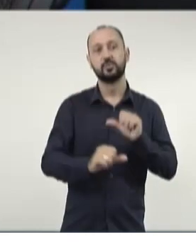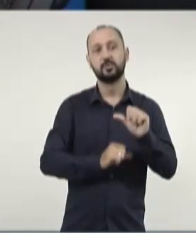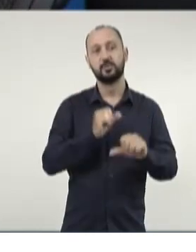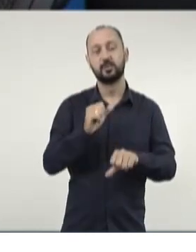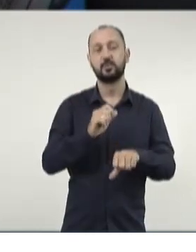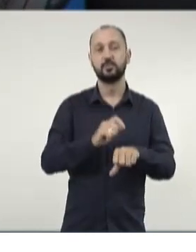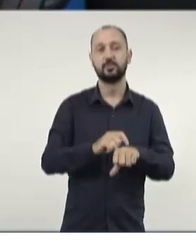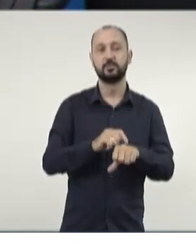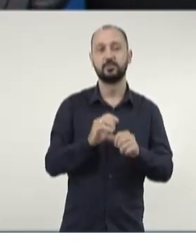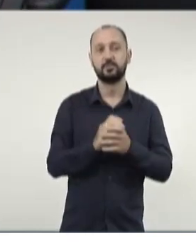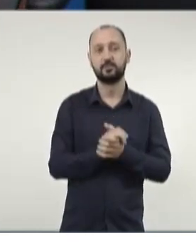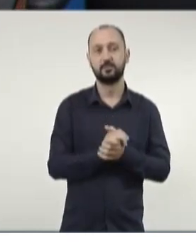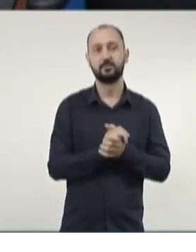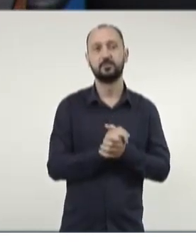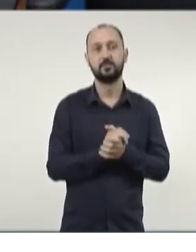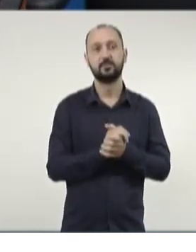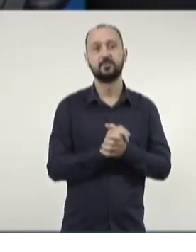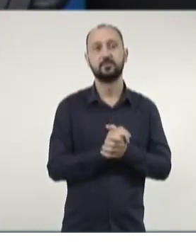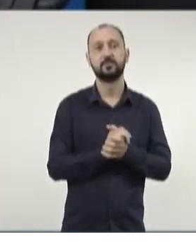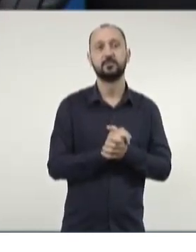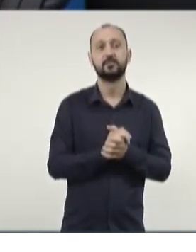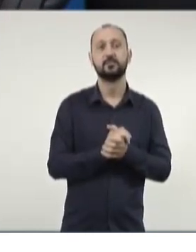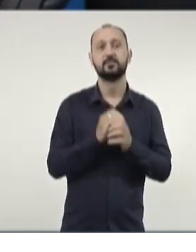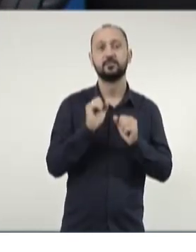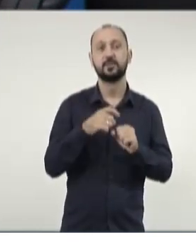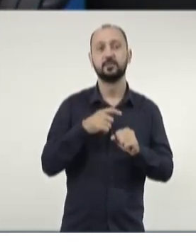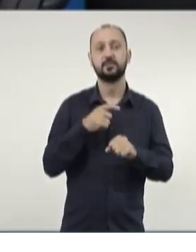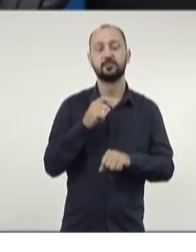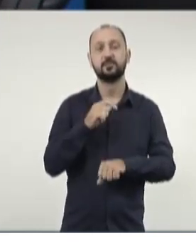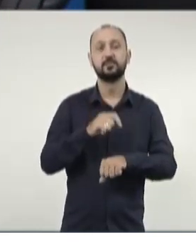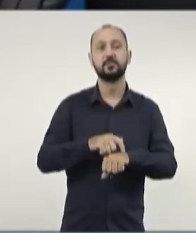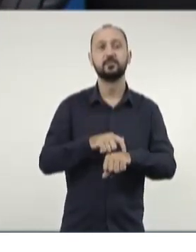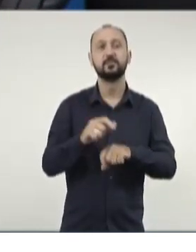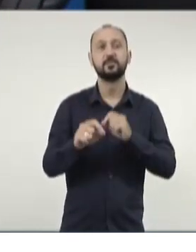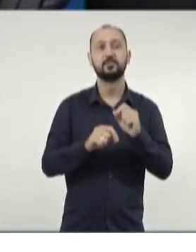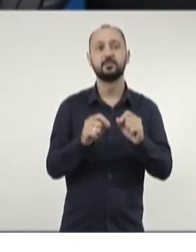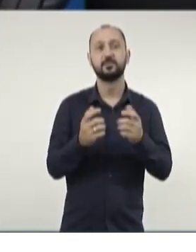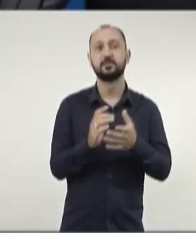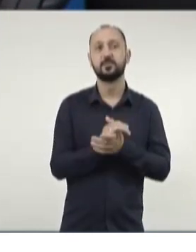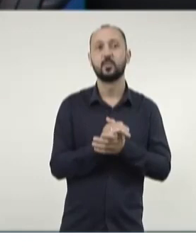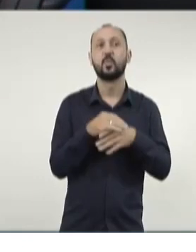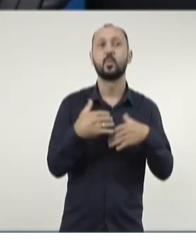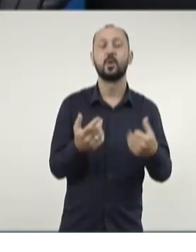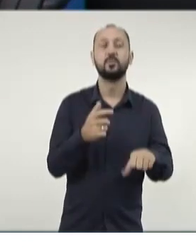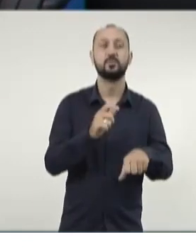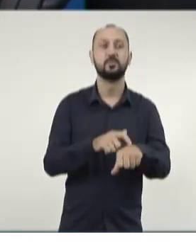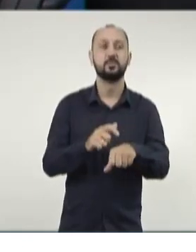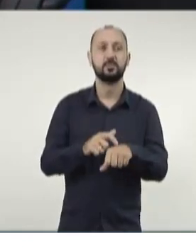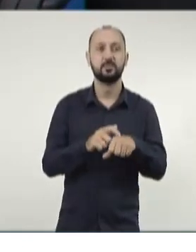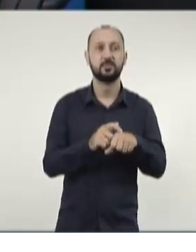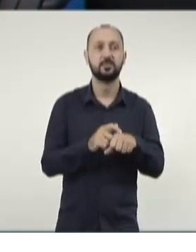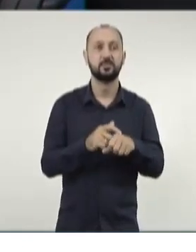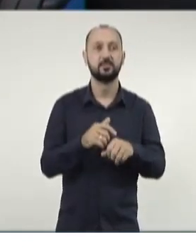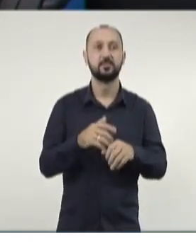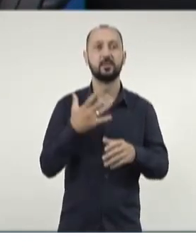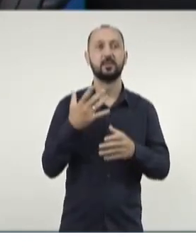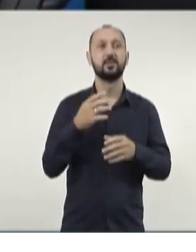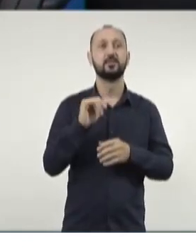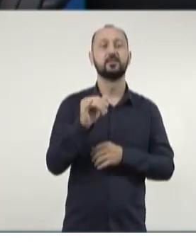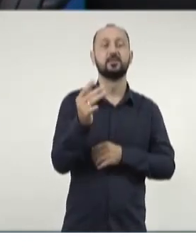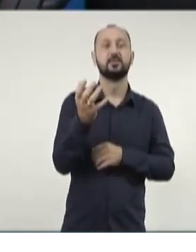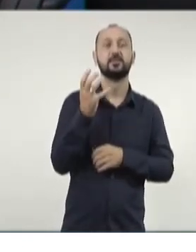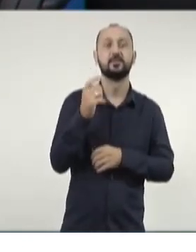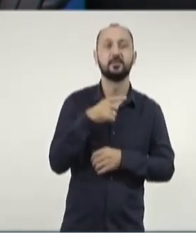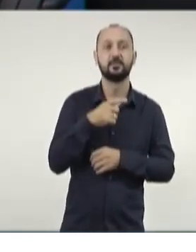com o tempo. Às vezes, a gente pode dar um tempo, que eu não sei qual é esse tempo exatamente, mas dizer, olha, você